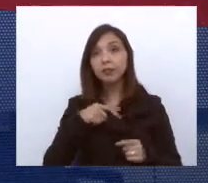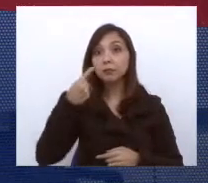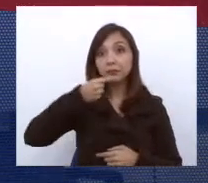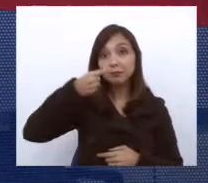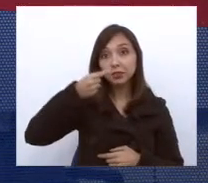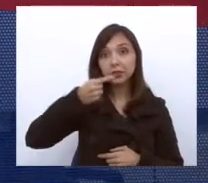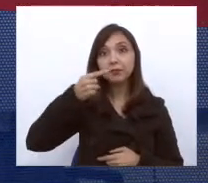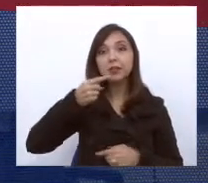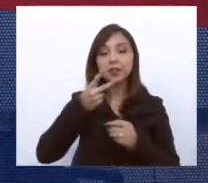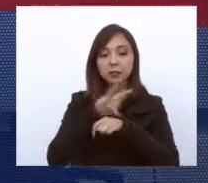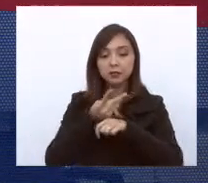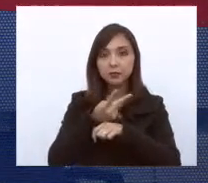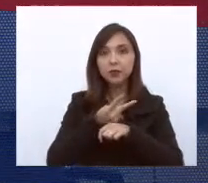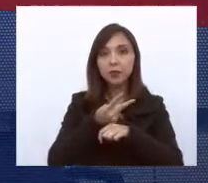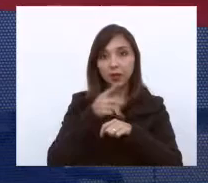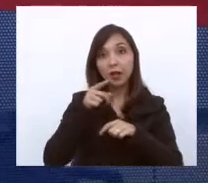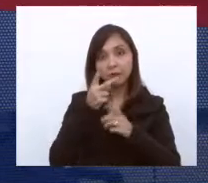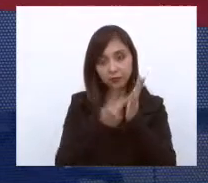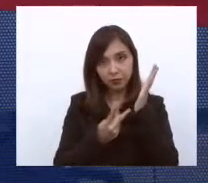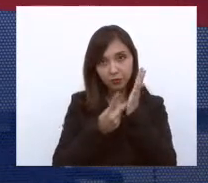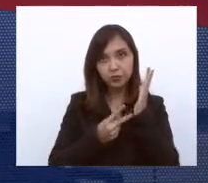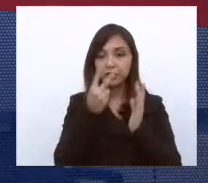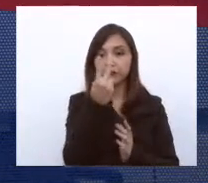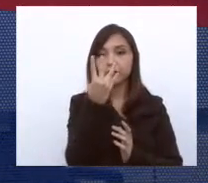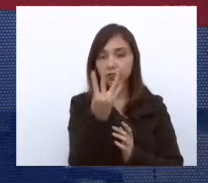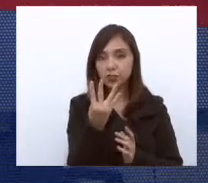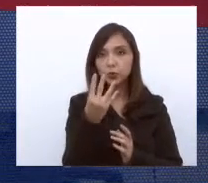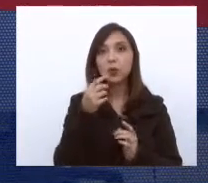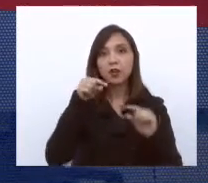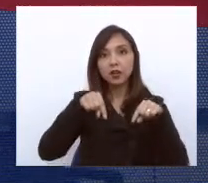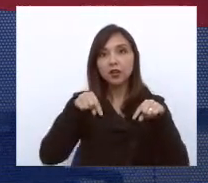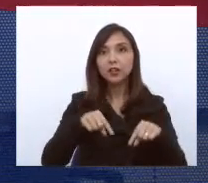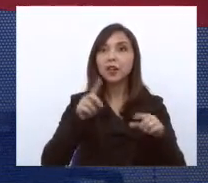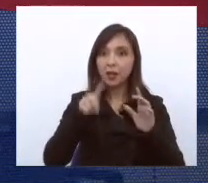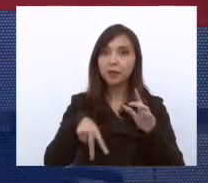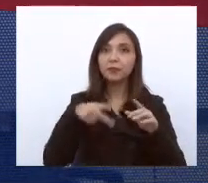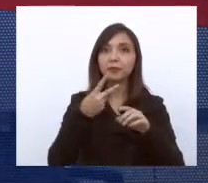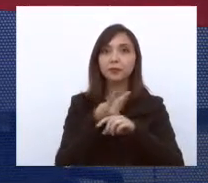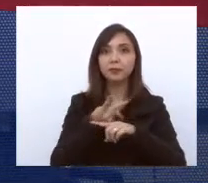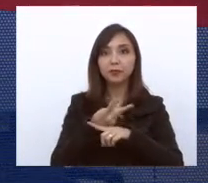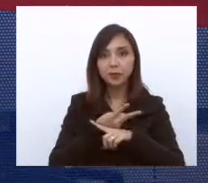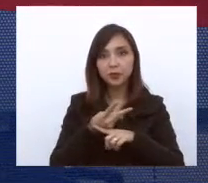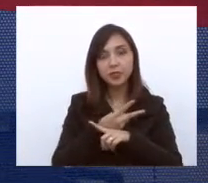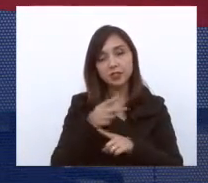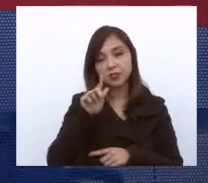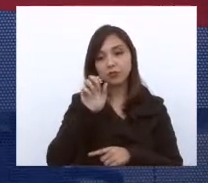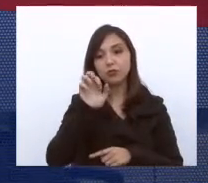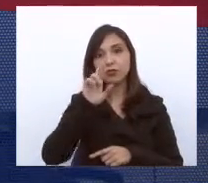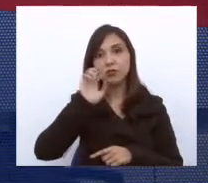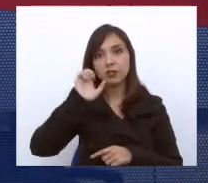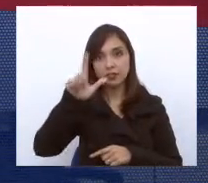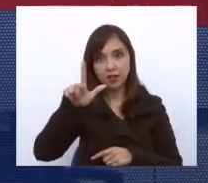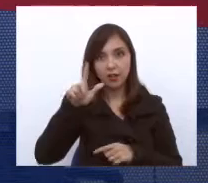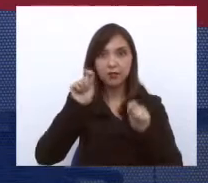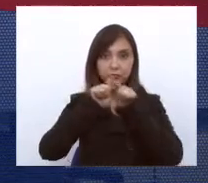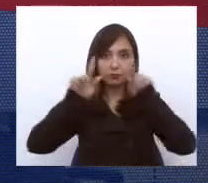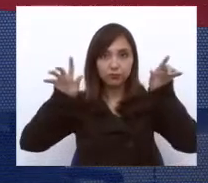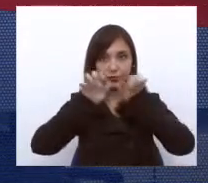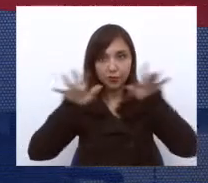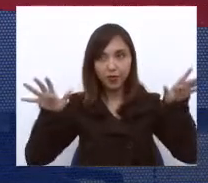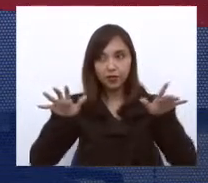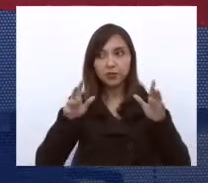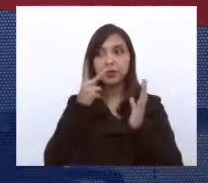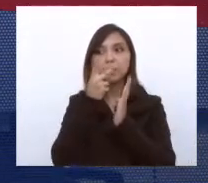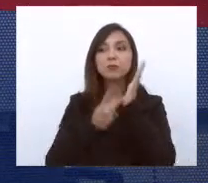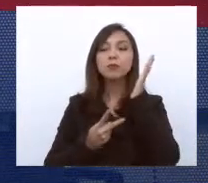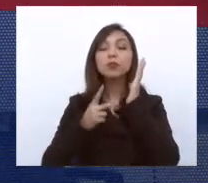item, o primeiro projeto a ser deliberado, que é o item 24 do grande expediente, é esse projeto que cria a Procuradoria-Geral no município de Guarulhos. Projeto